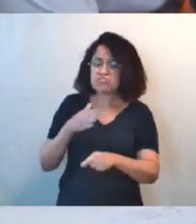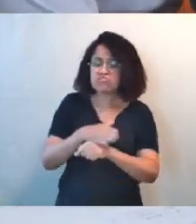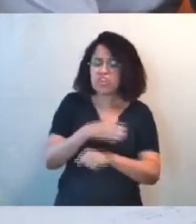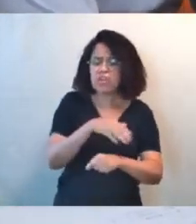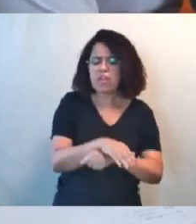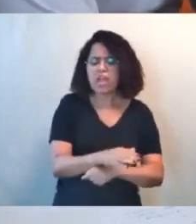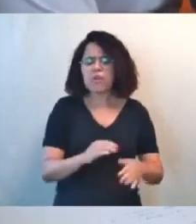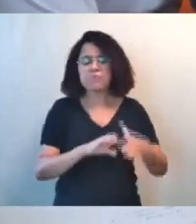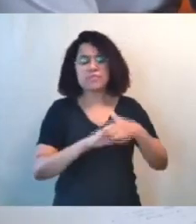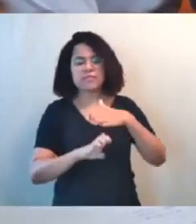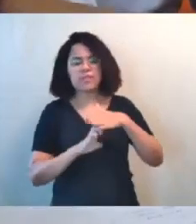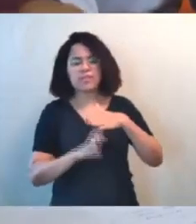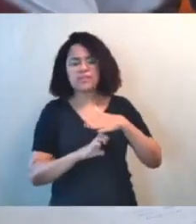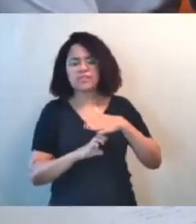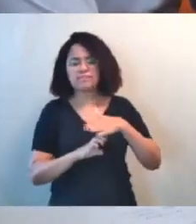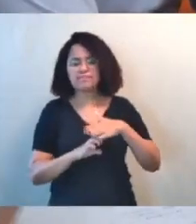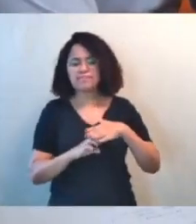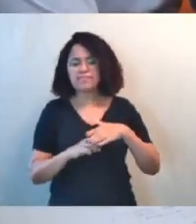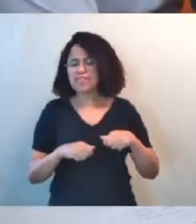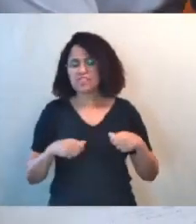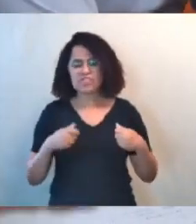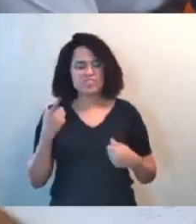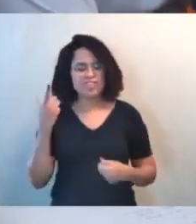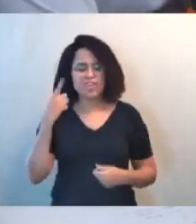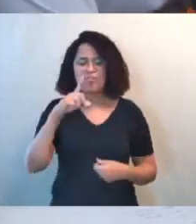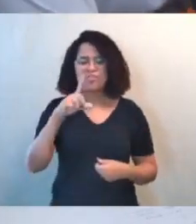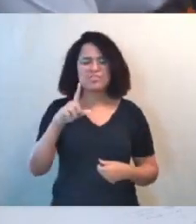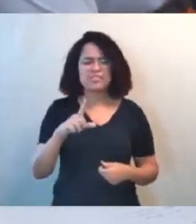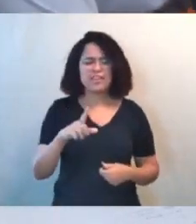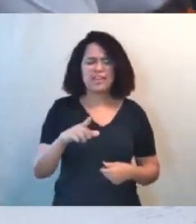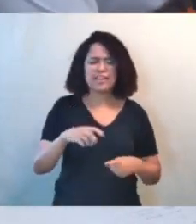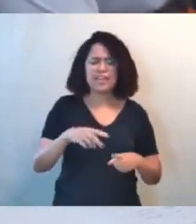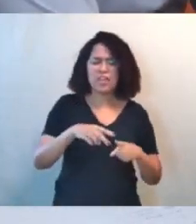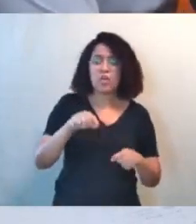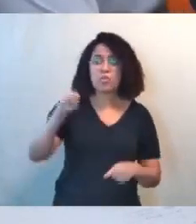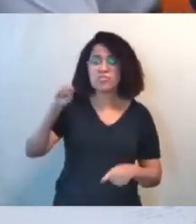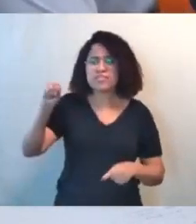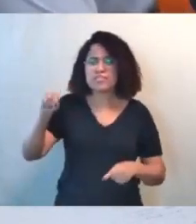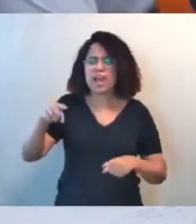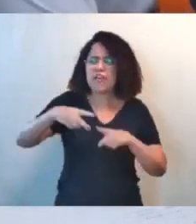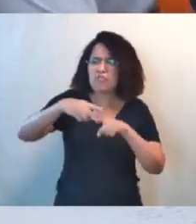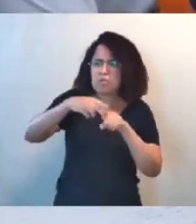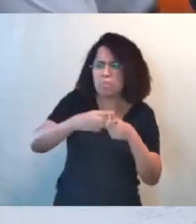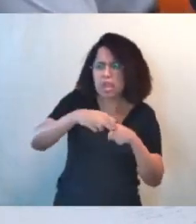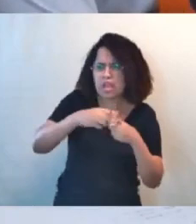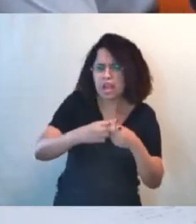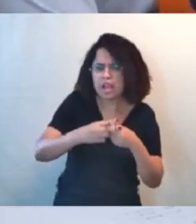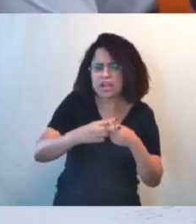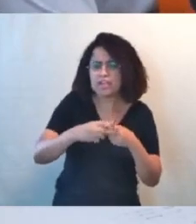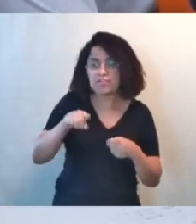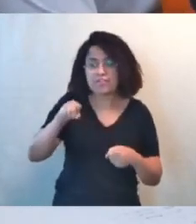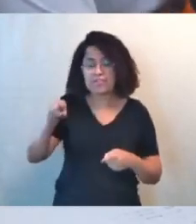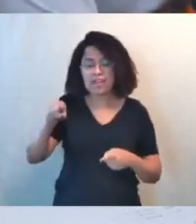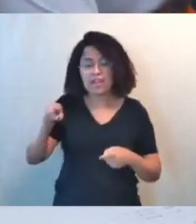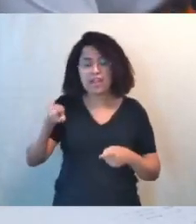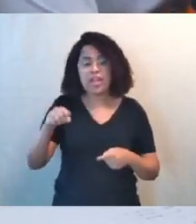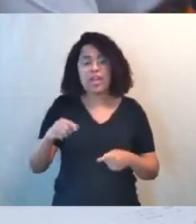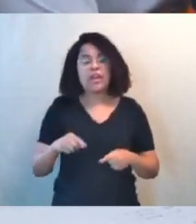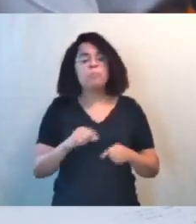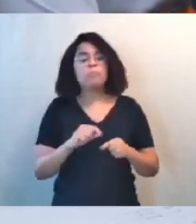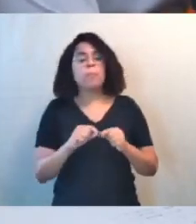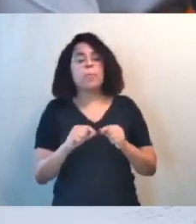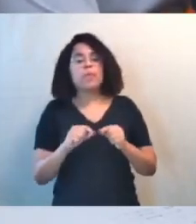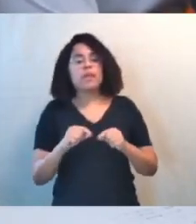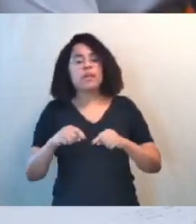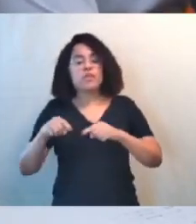sei se você viu. Os que estavam lá no mecânico, a gente conseguiu olhar. Os ônibus com defeito estavam na rua. Eu estou falando questão de responsabilidade de